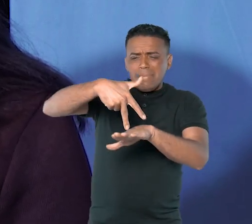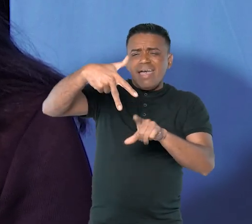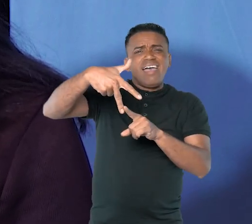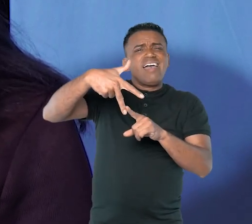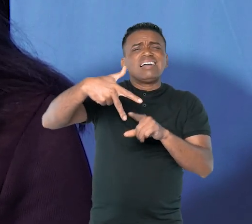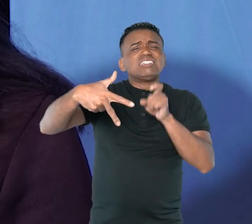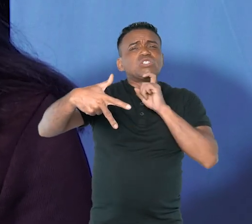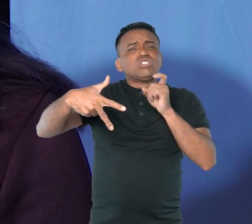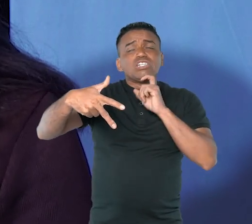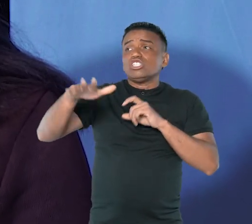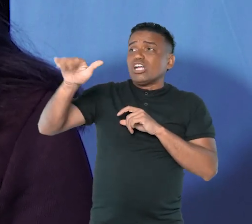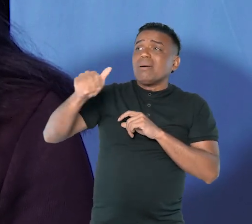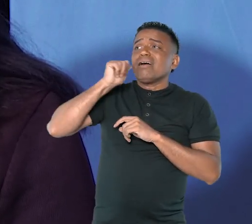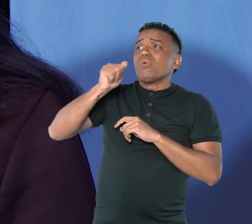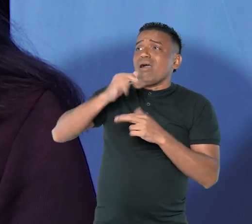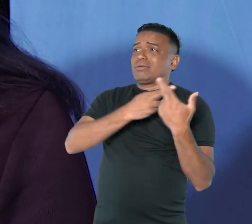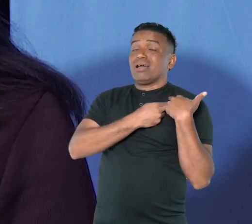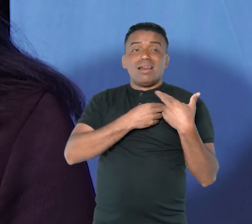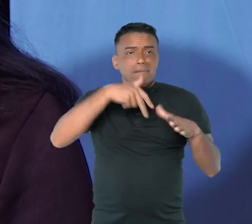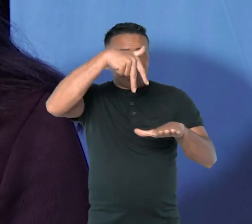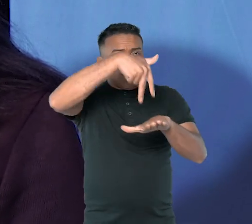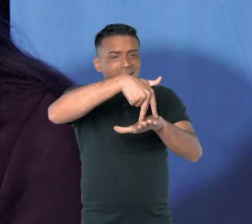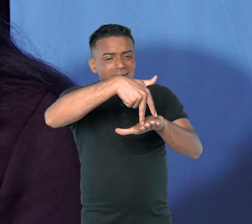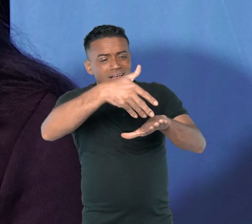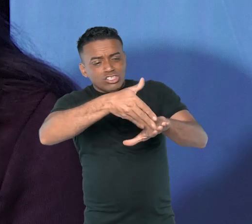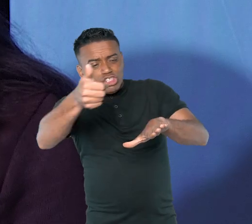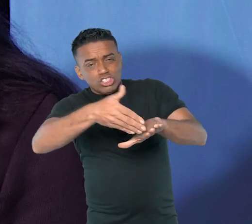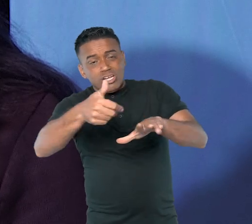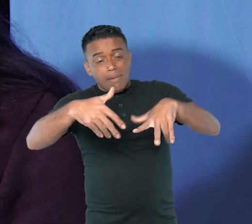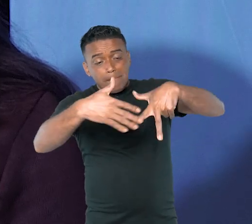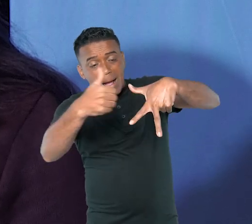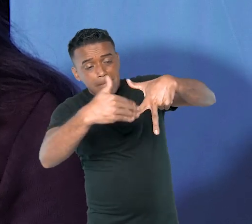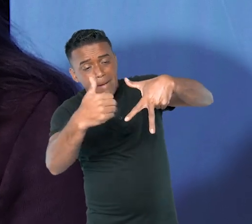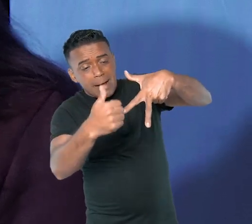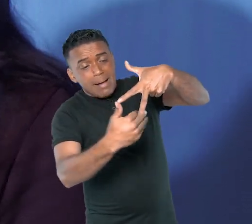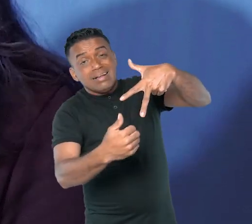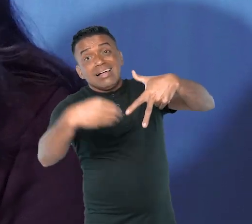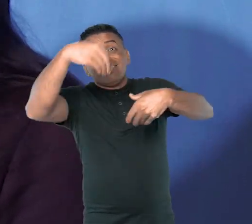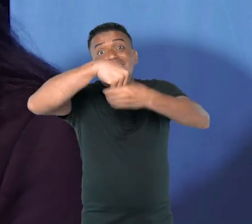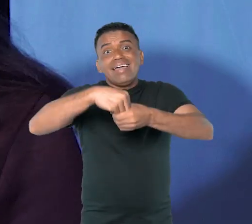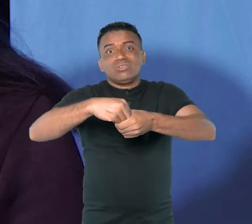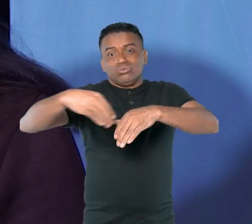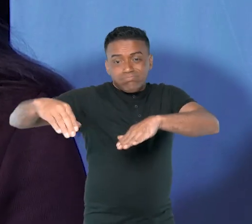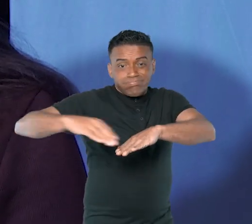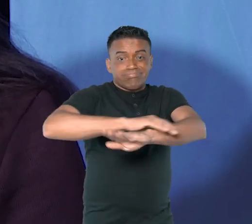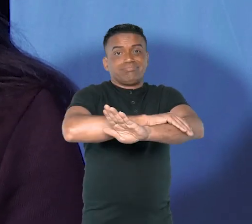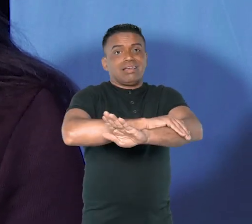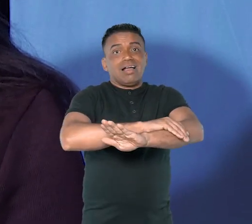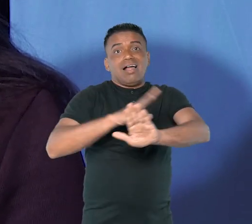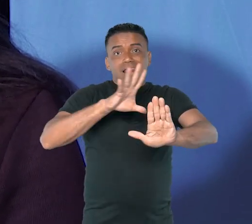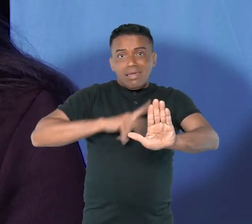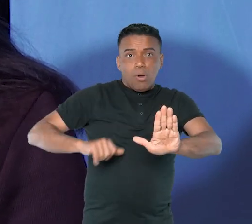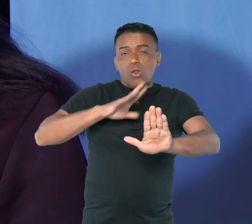chamar a atenção da minha guia. Ela para no trenó, se abaixa, afasta a neve das minhas botas e constata que tenho neve dentro das meias.